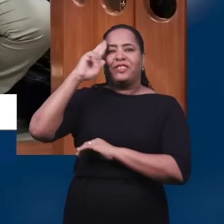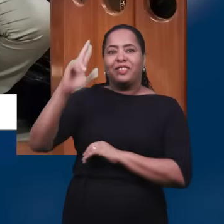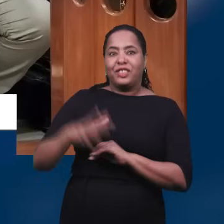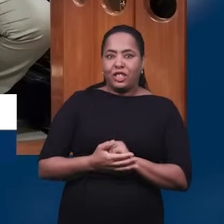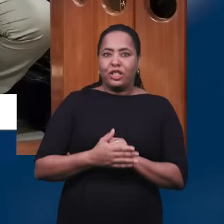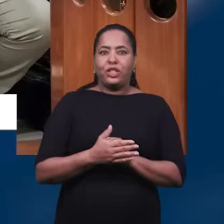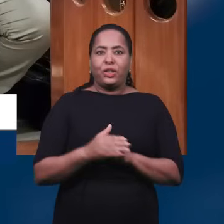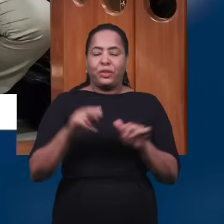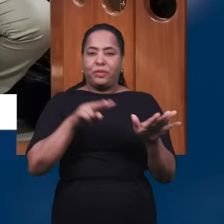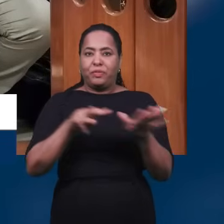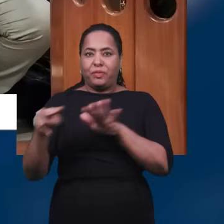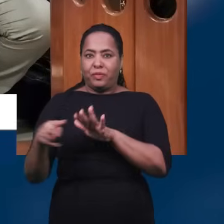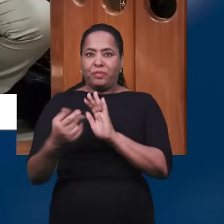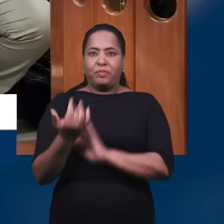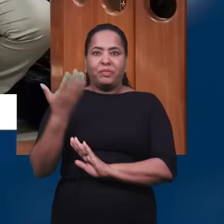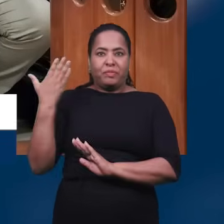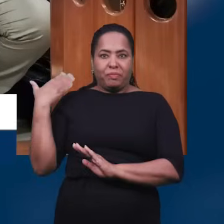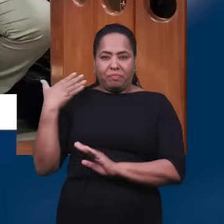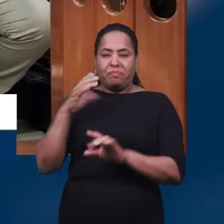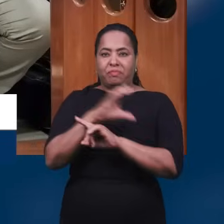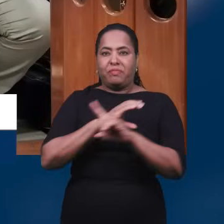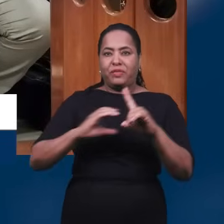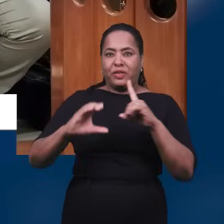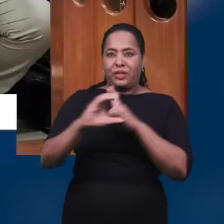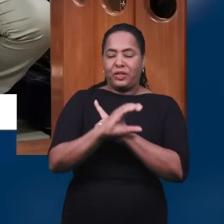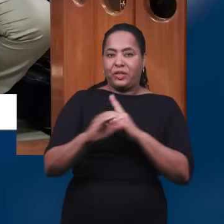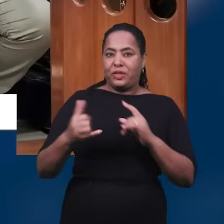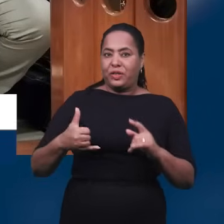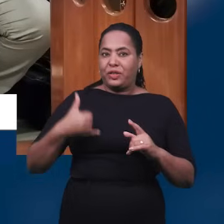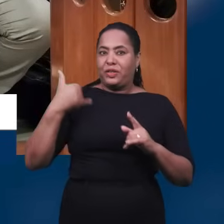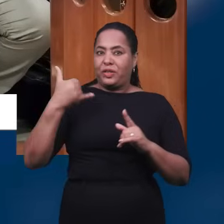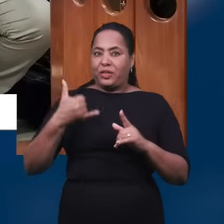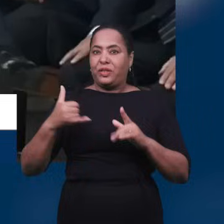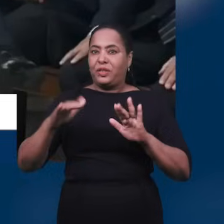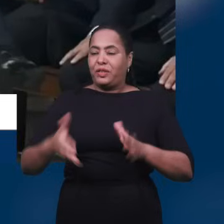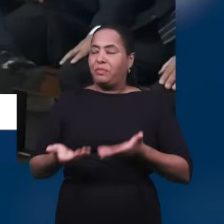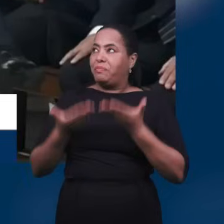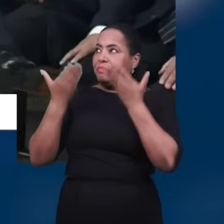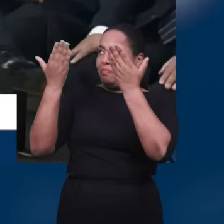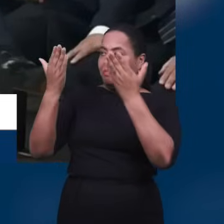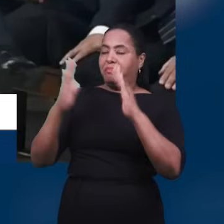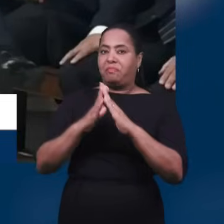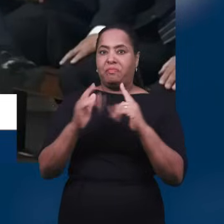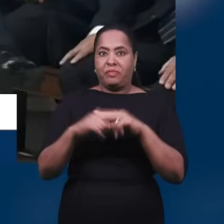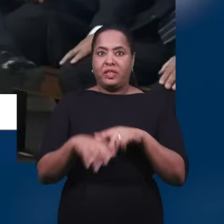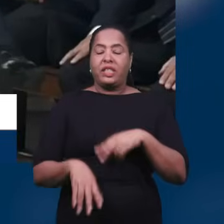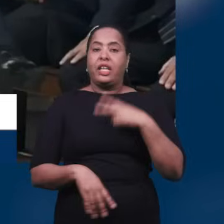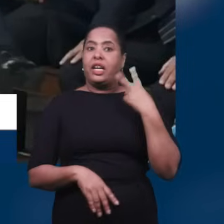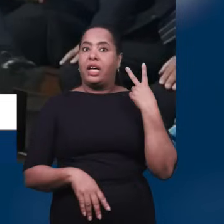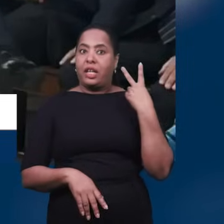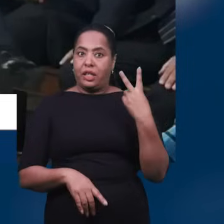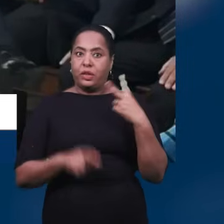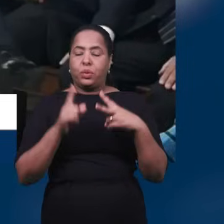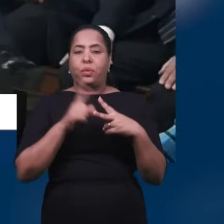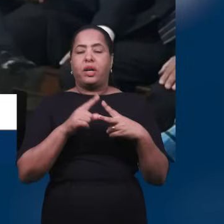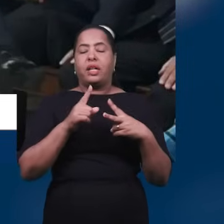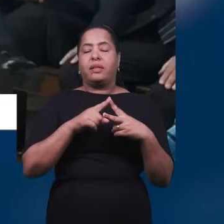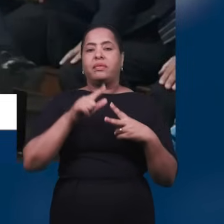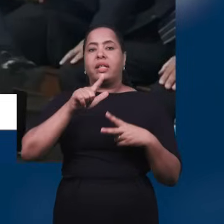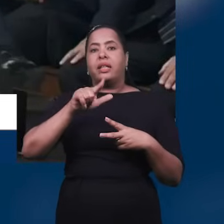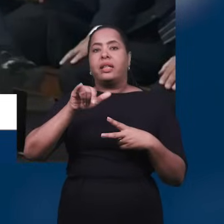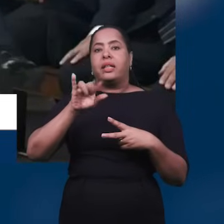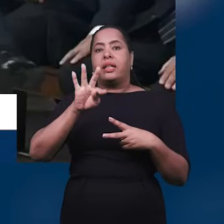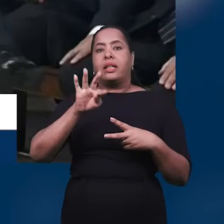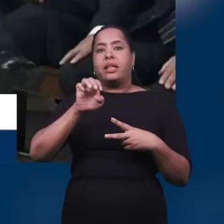última semana, houve culto de aniversário de consagração de duas das nossas igrejas. Em Niterói, no bairro do